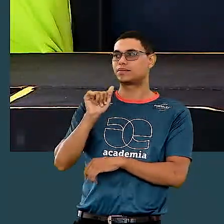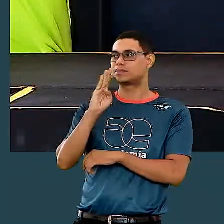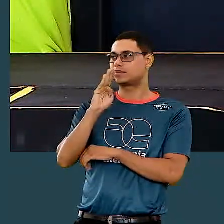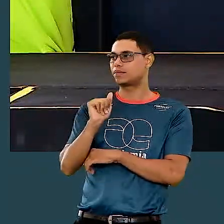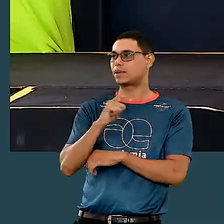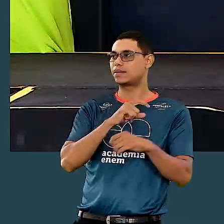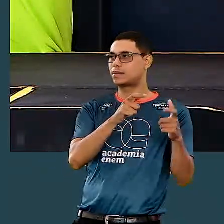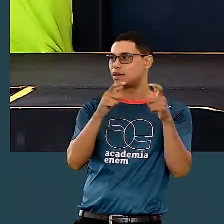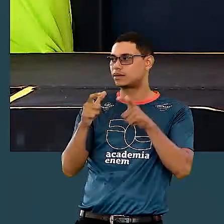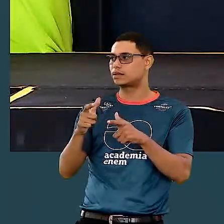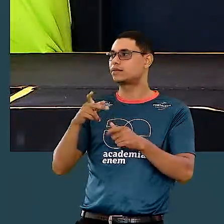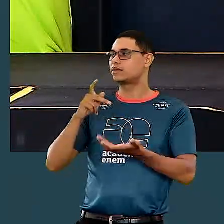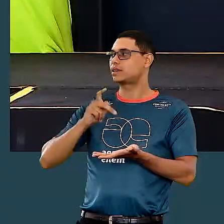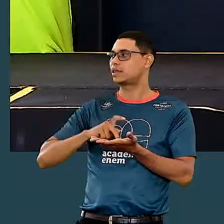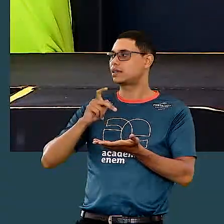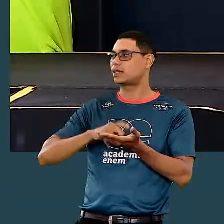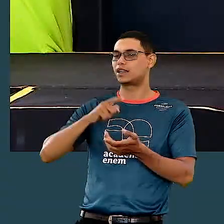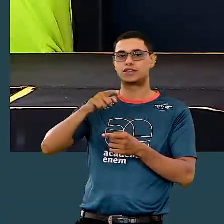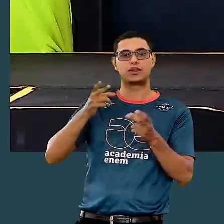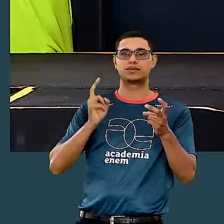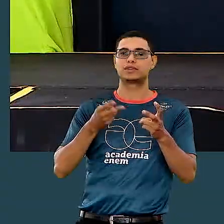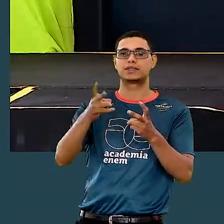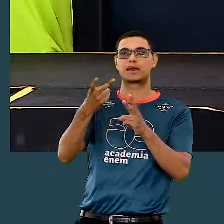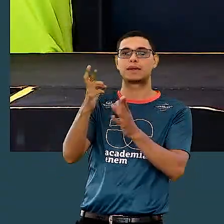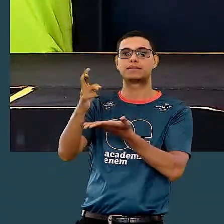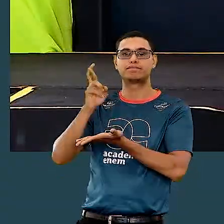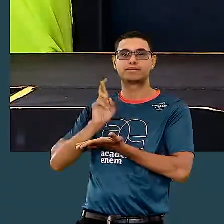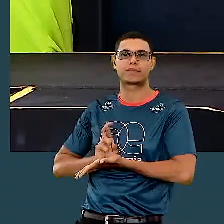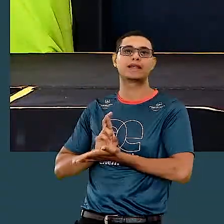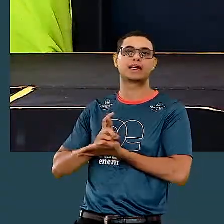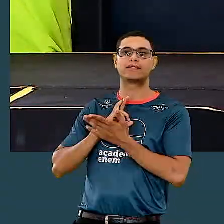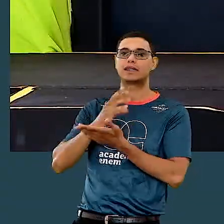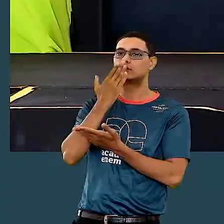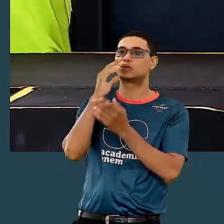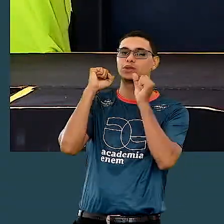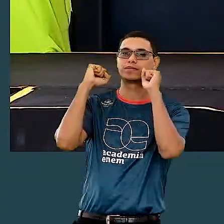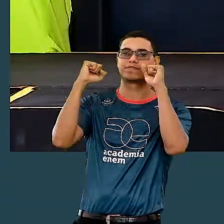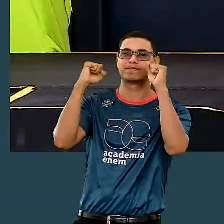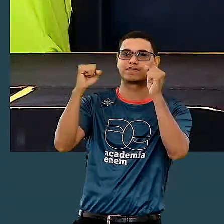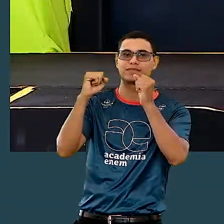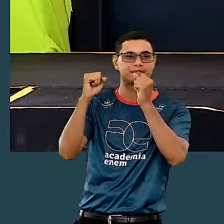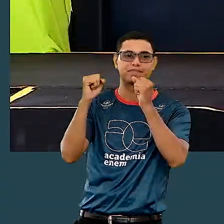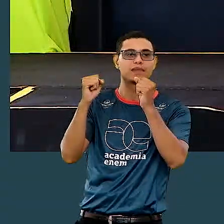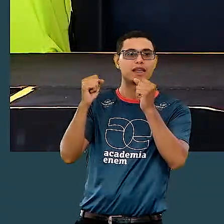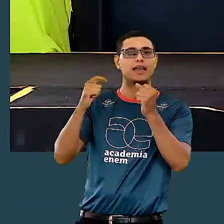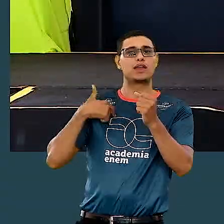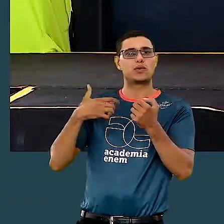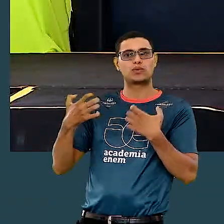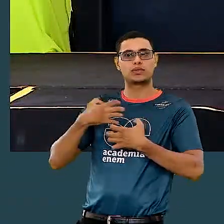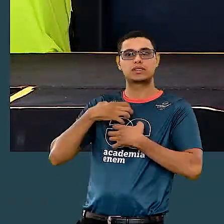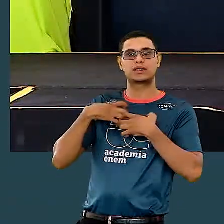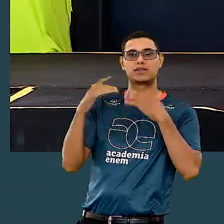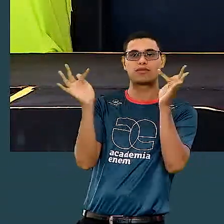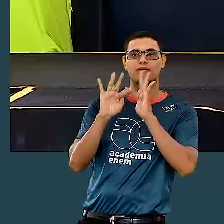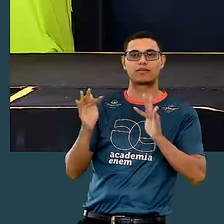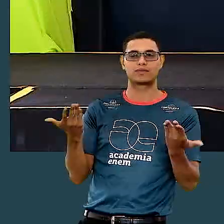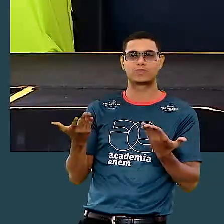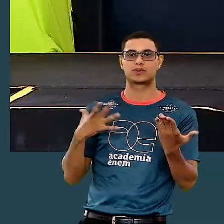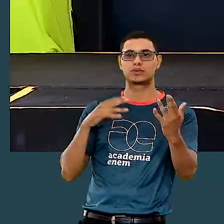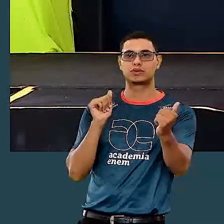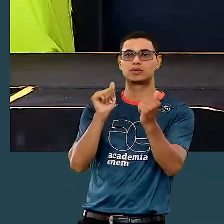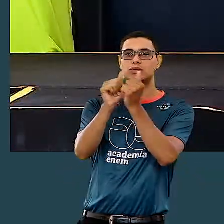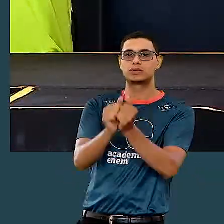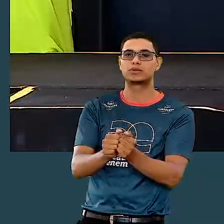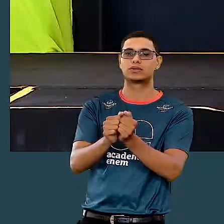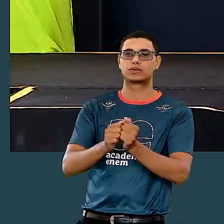destaque, né? No banco de reserva, torcendo pro meu time, tá certo? E a alegria de estar aqui com vocês, tá bom, meus amores? Esse programa